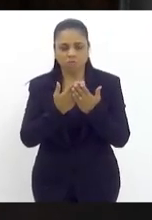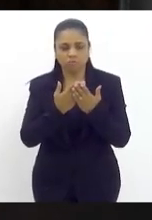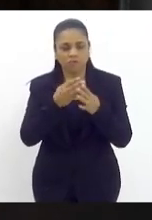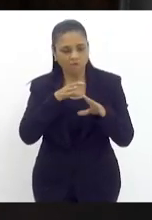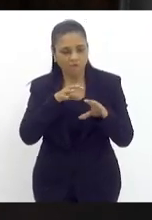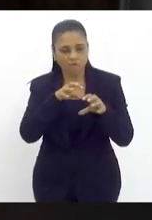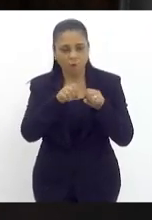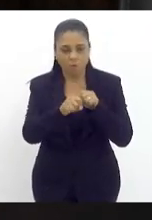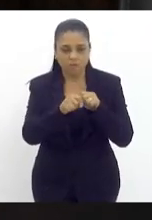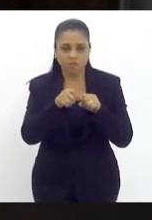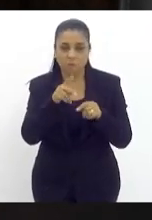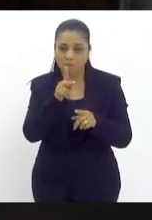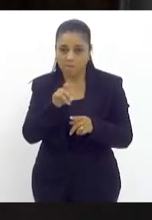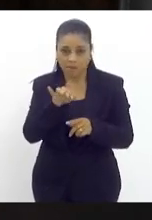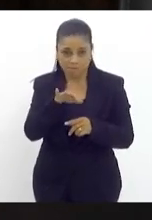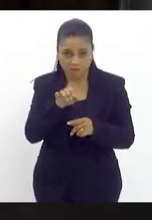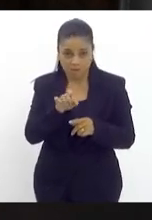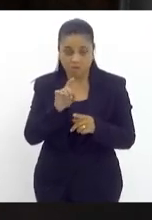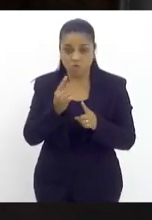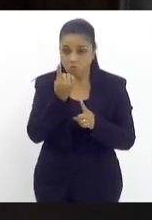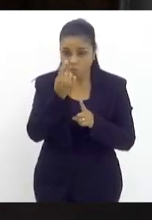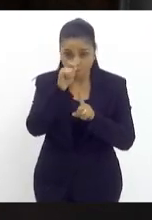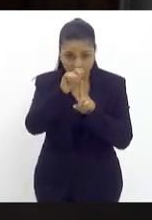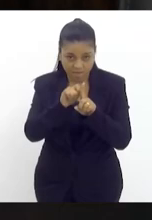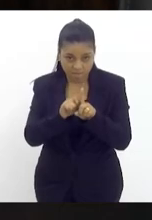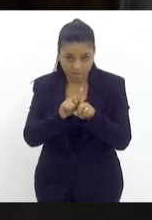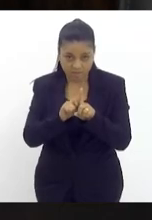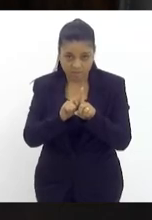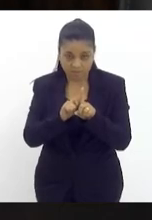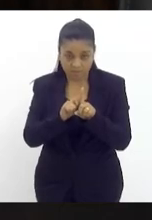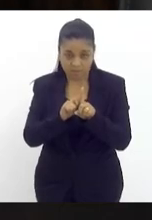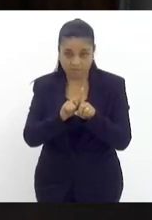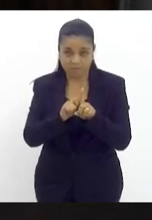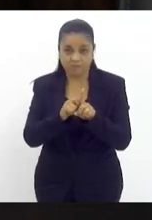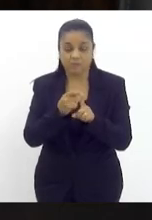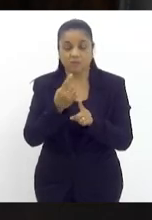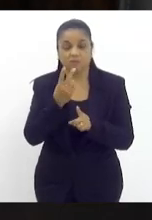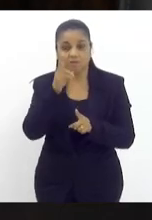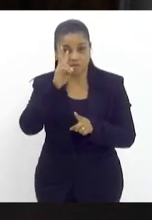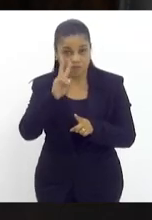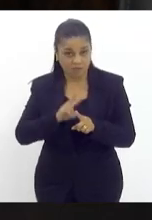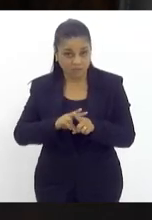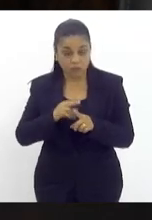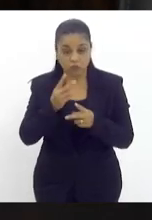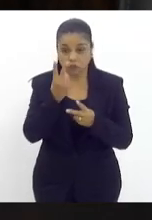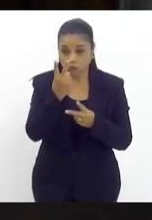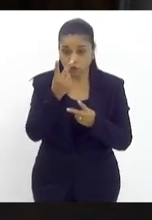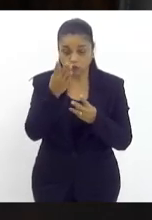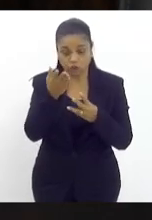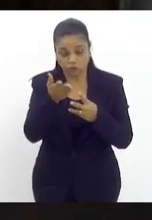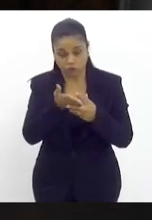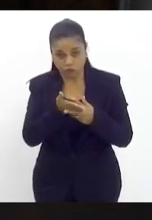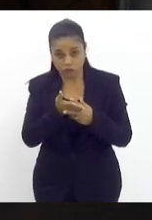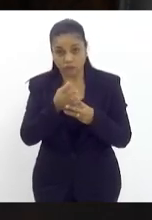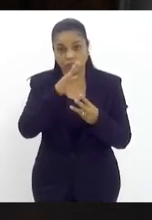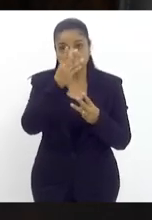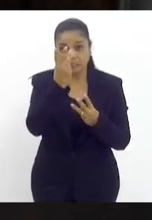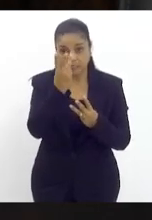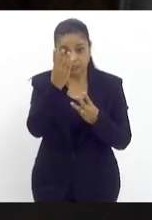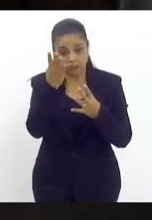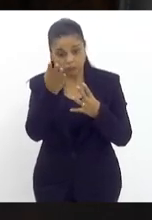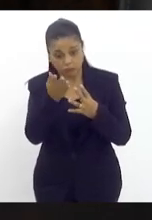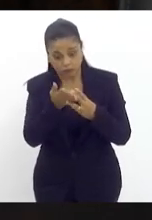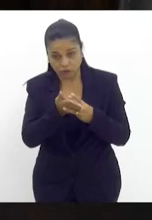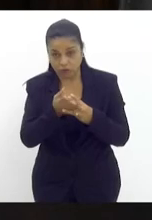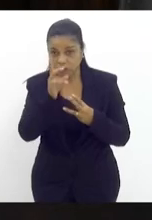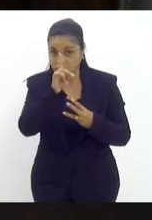pais por mês, tá? Tem que dividir em 2 dias, e agora já tem que dividir em 3 dias. Por